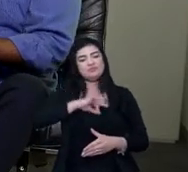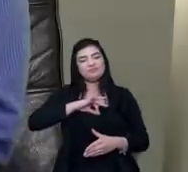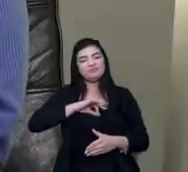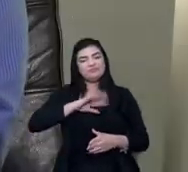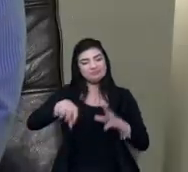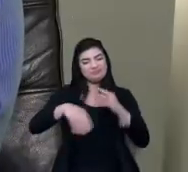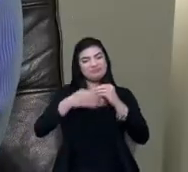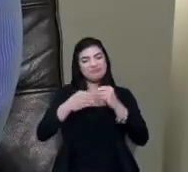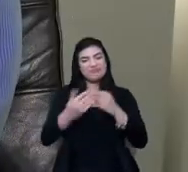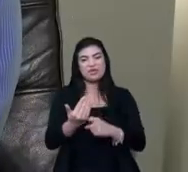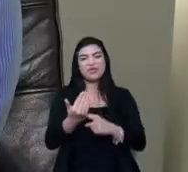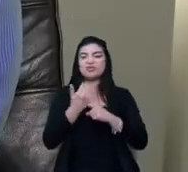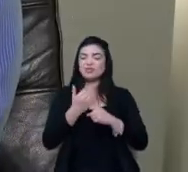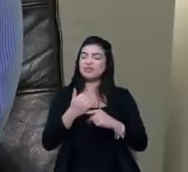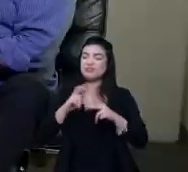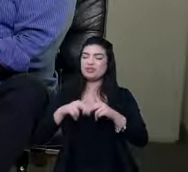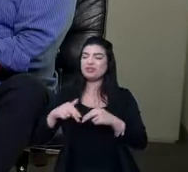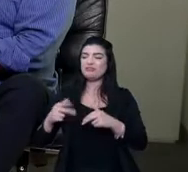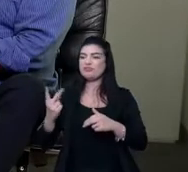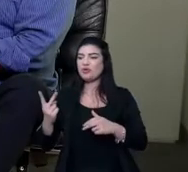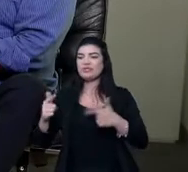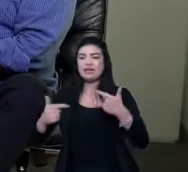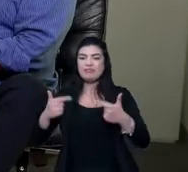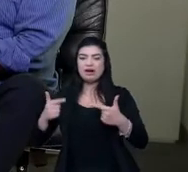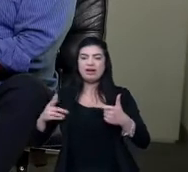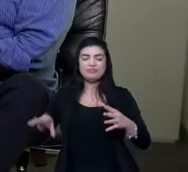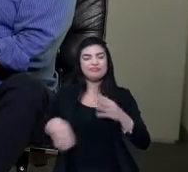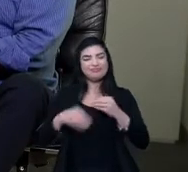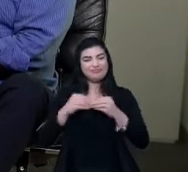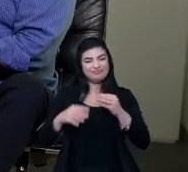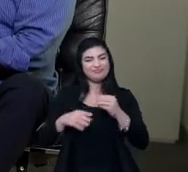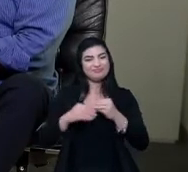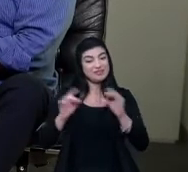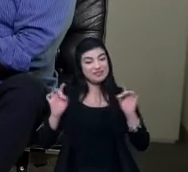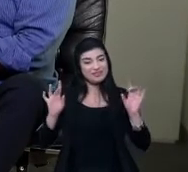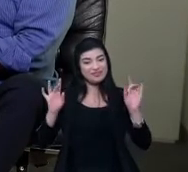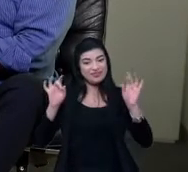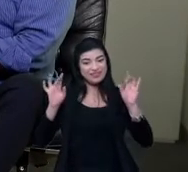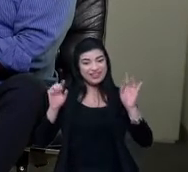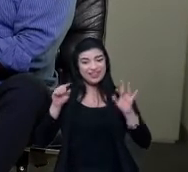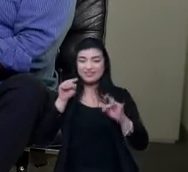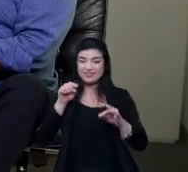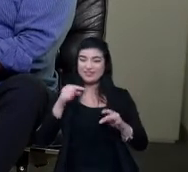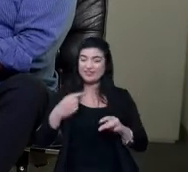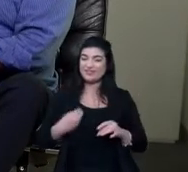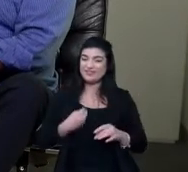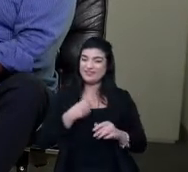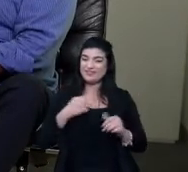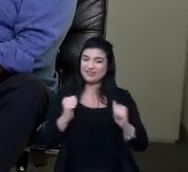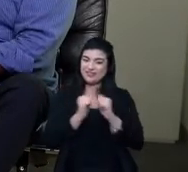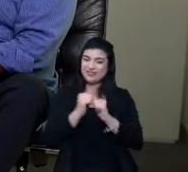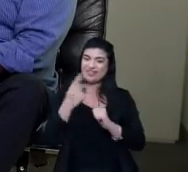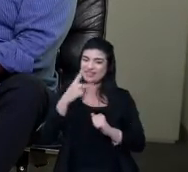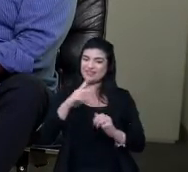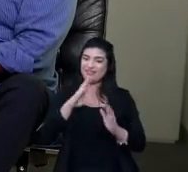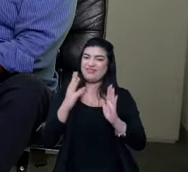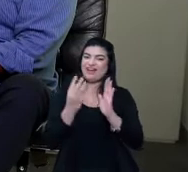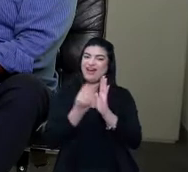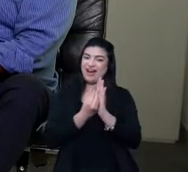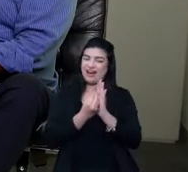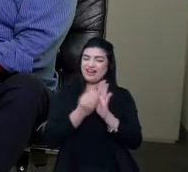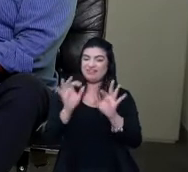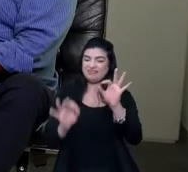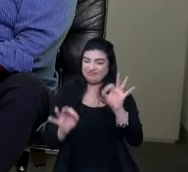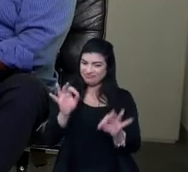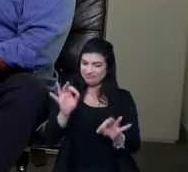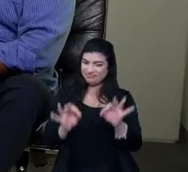vai ajudando a outra. E que privilégio nosso podermos ter você e a sua arte no tribunal. Obrigado. Essa exposição